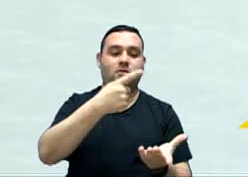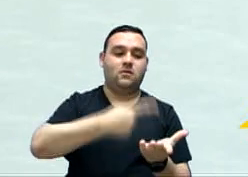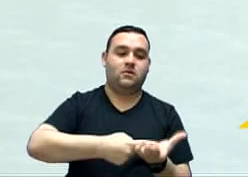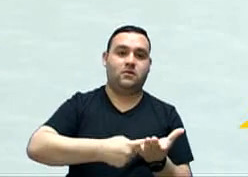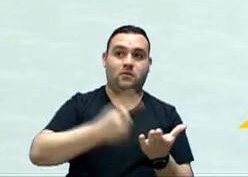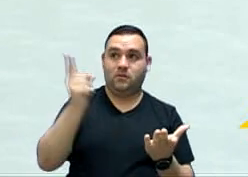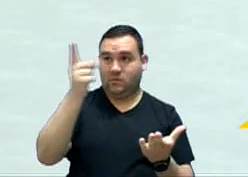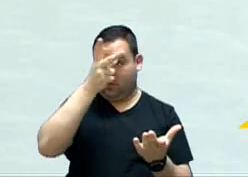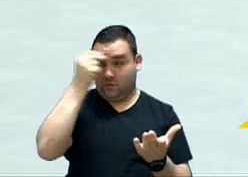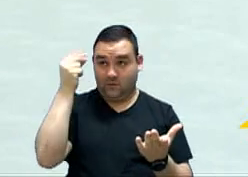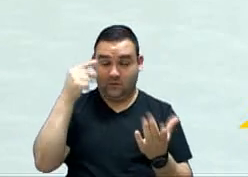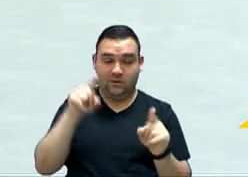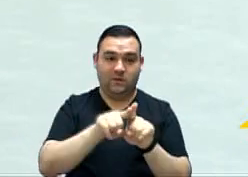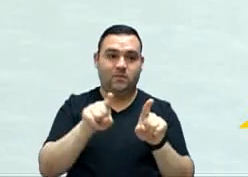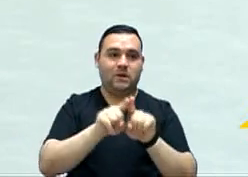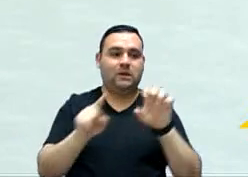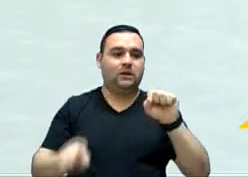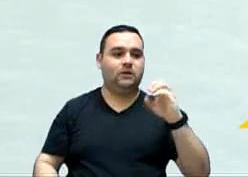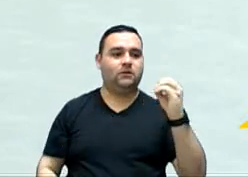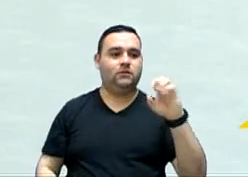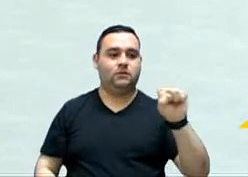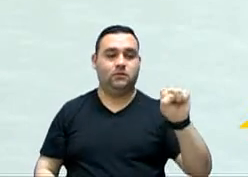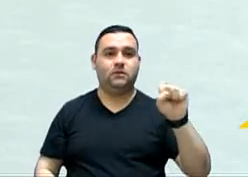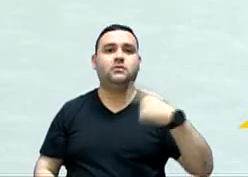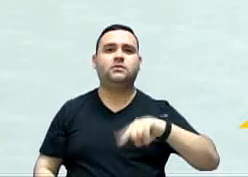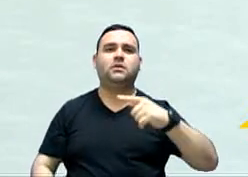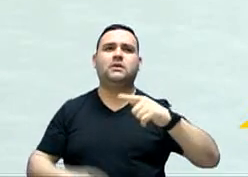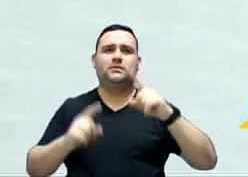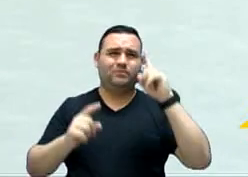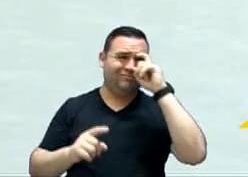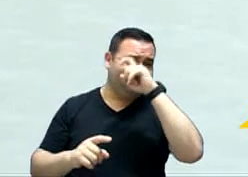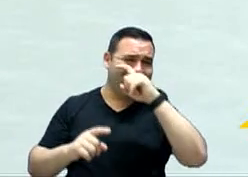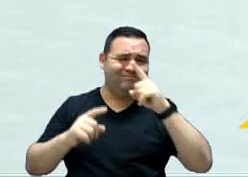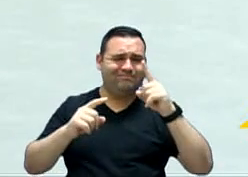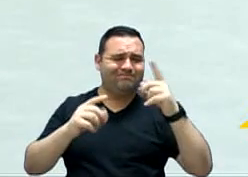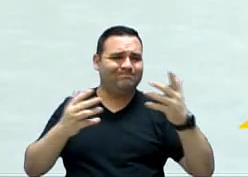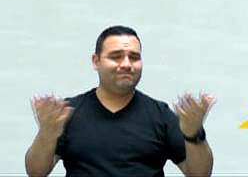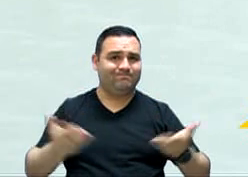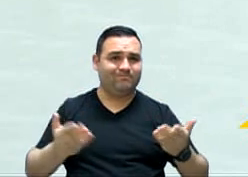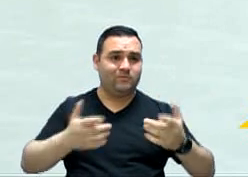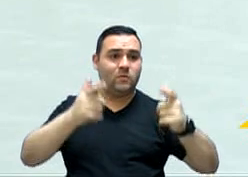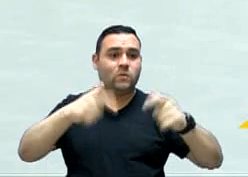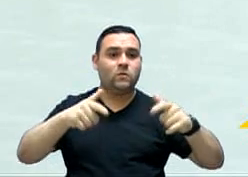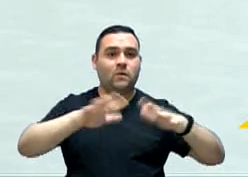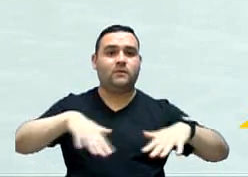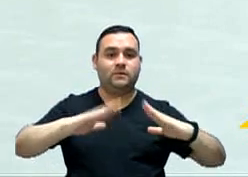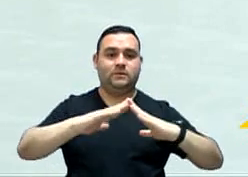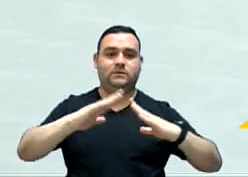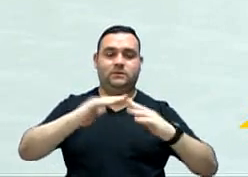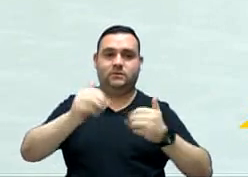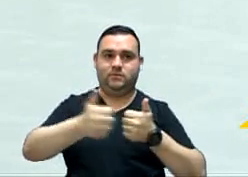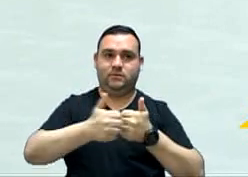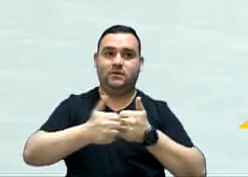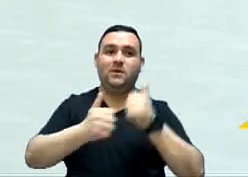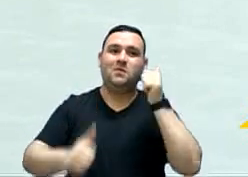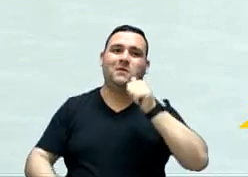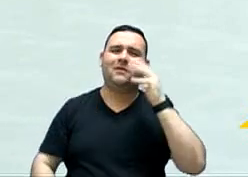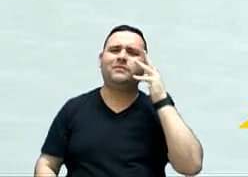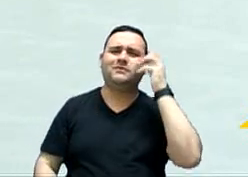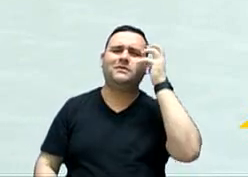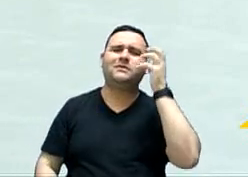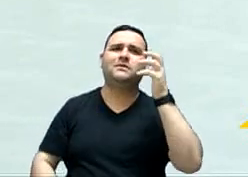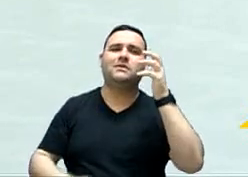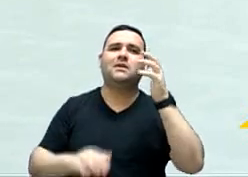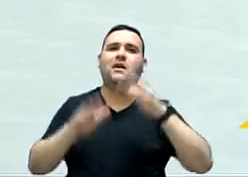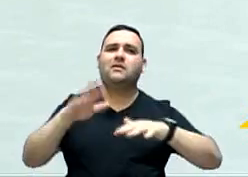o Executivo e o SOS. Nós estamos com uma dificuldade muito grande lá no bairro, e a Fernanda às vezes fala,